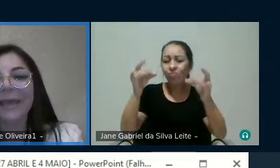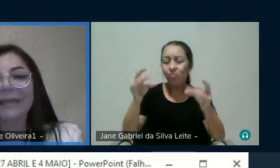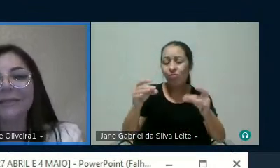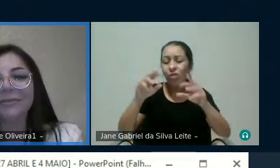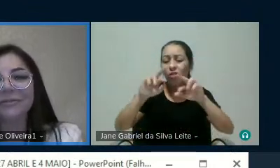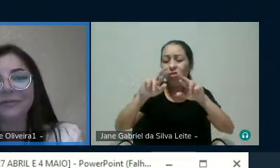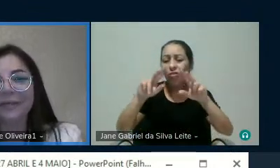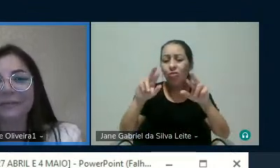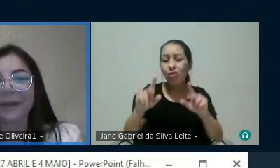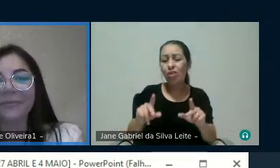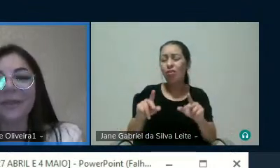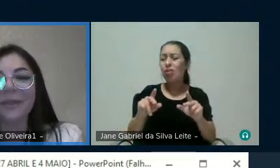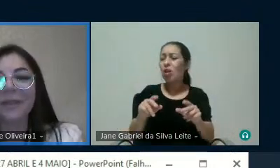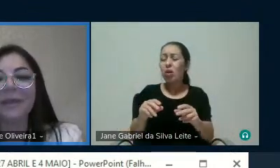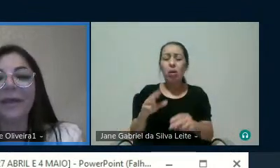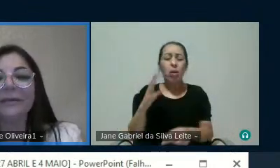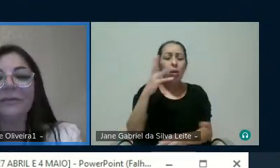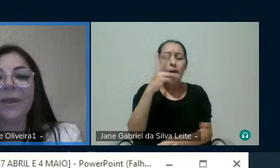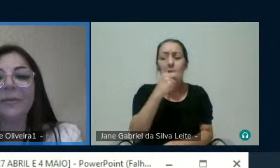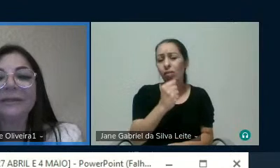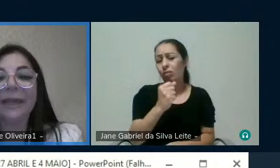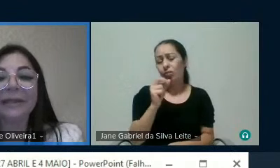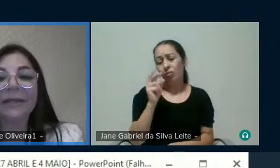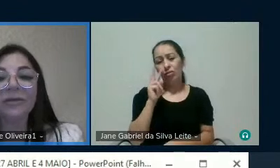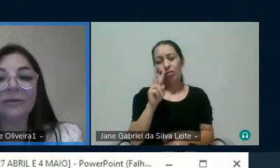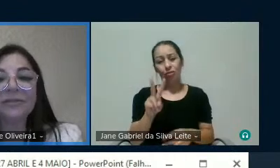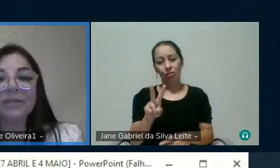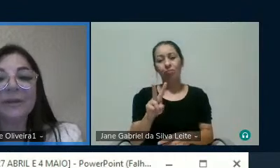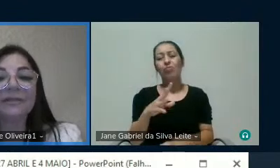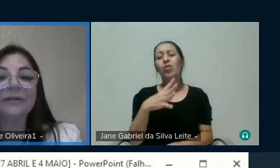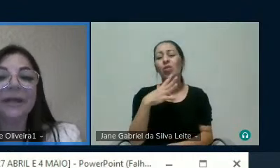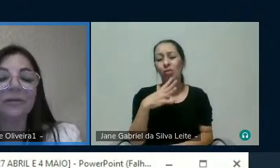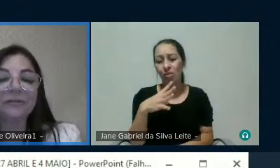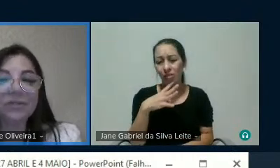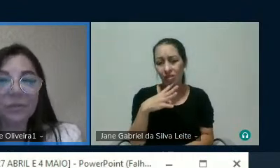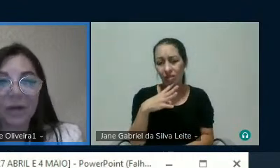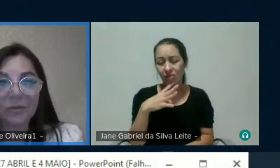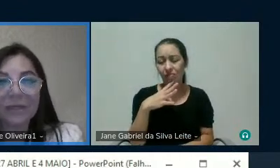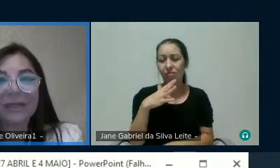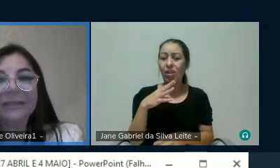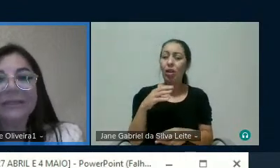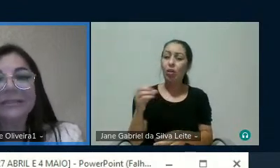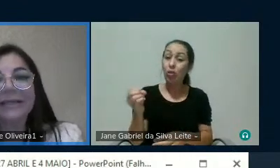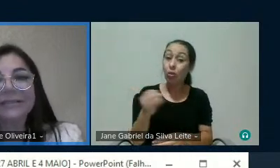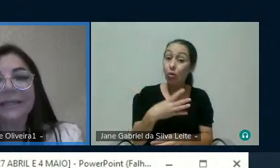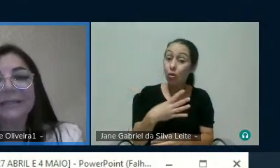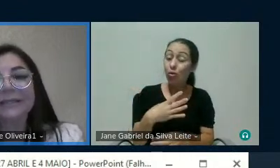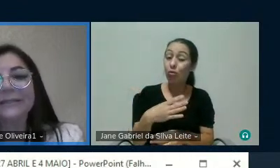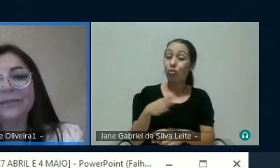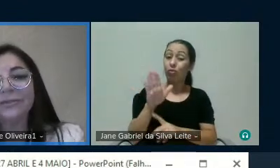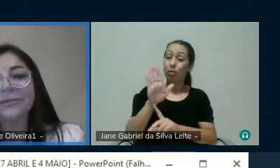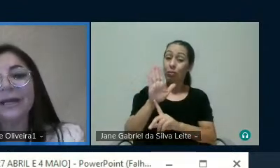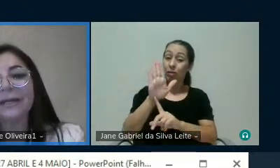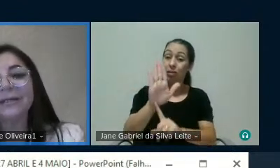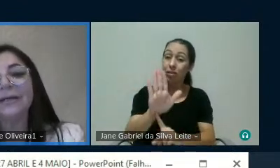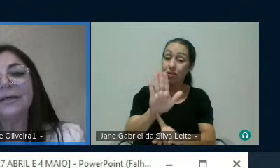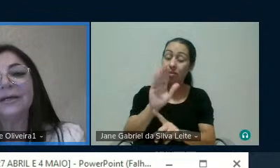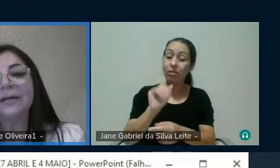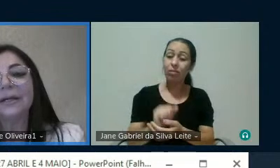assim, é lindo de ver, tá? Então, é uma técnica nova chamada vernáculo visual, que está inserida